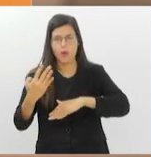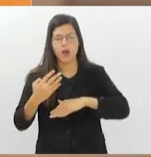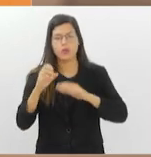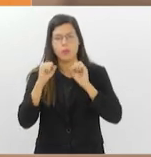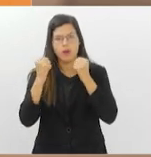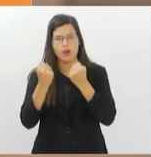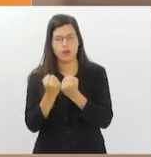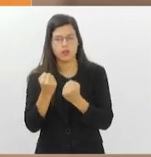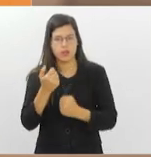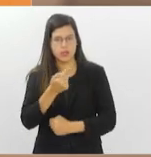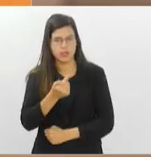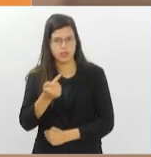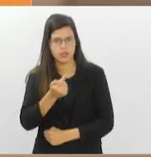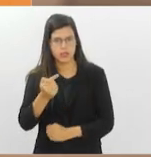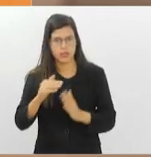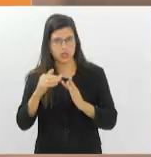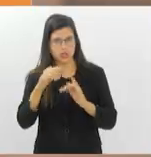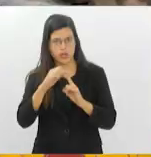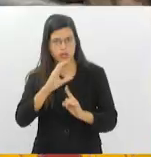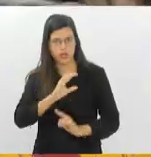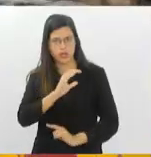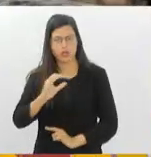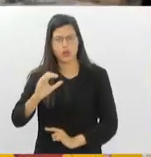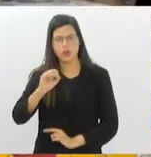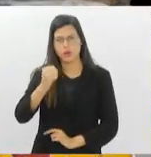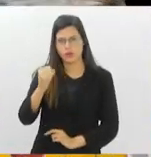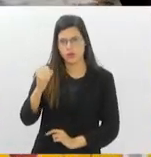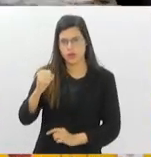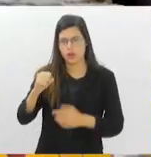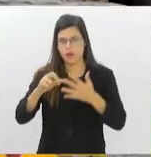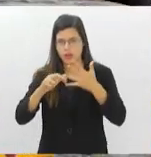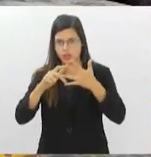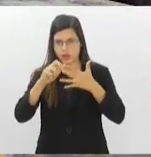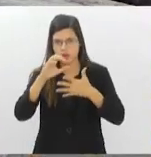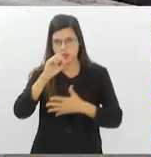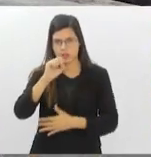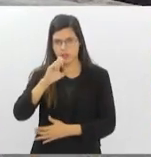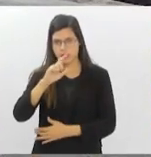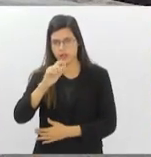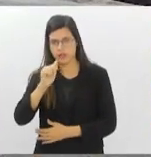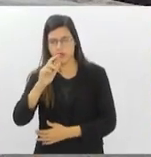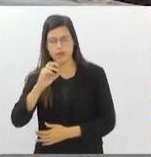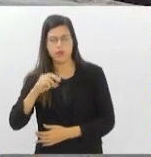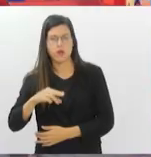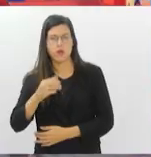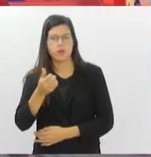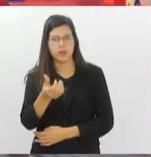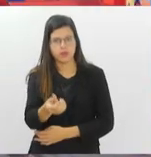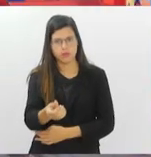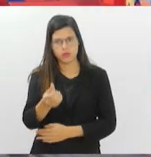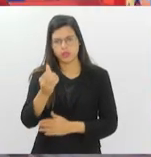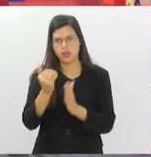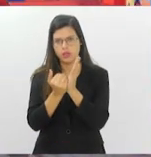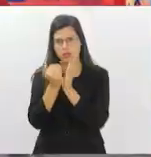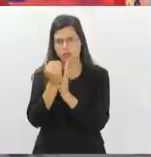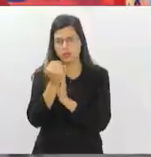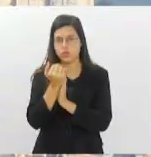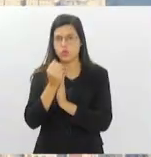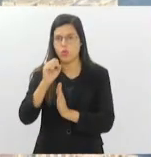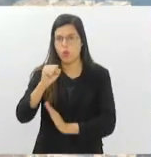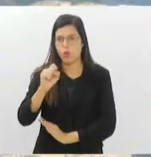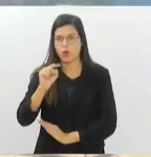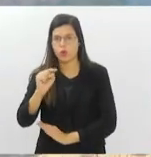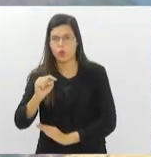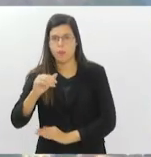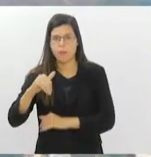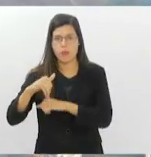a Catedral Metropolitana em oitavo lugar a escadaria selaron ficou em 16º lugar com 8.000 turistas a mais que o